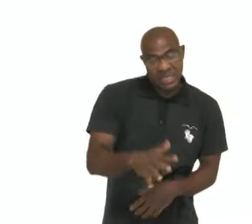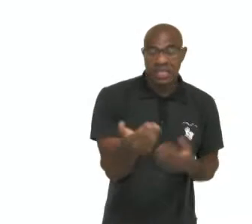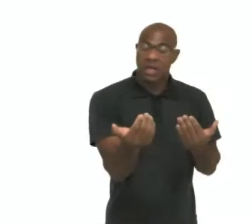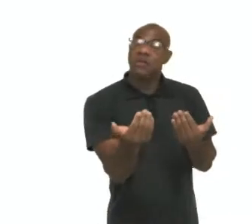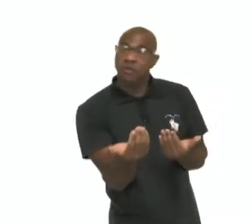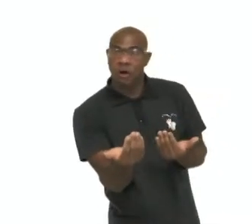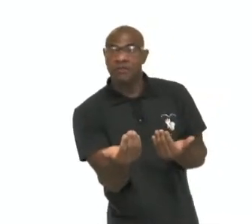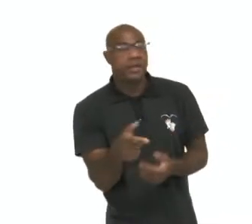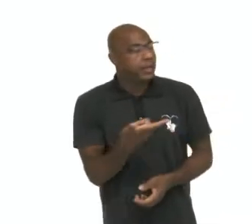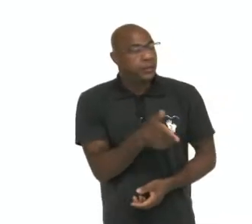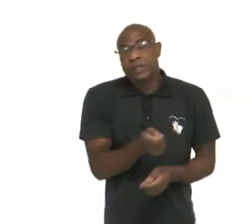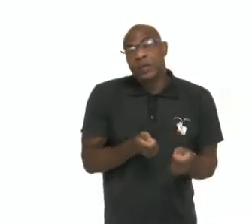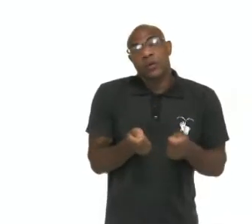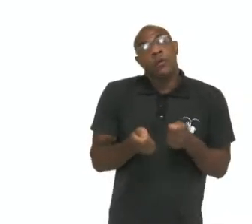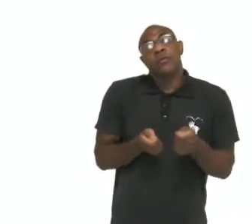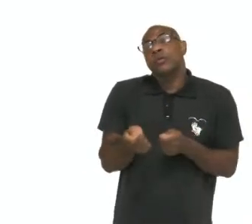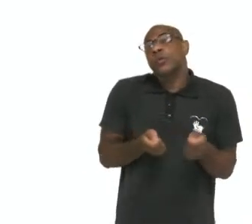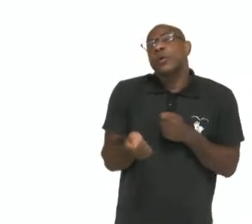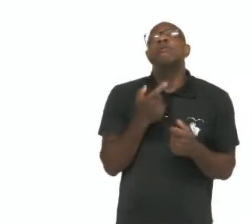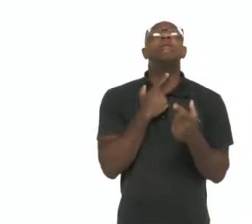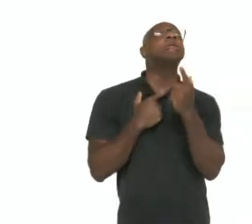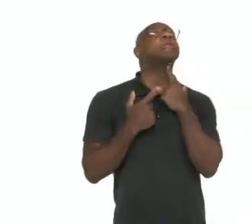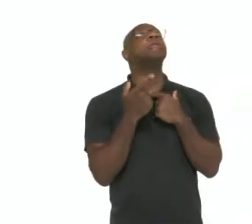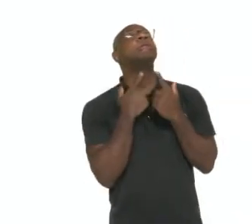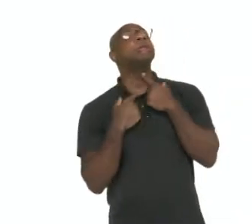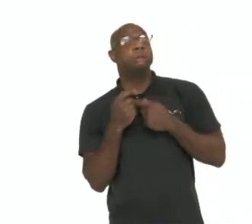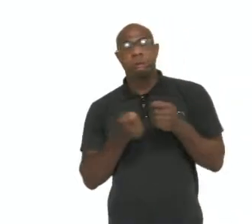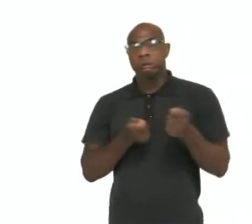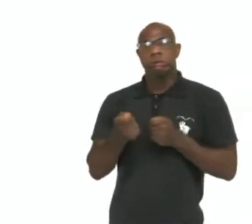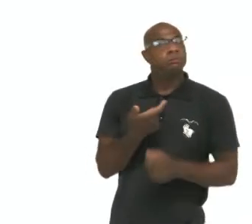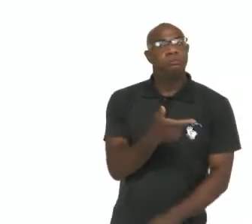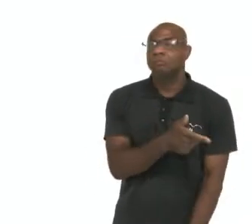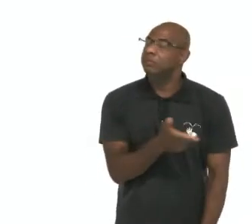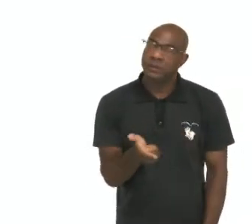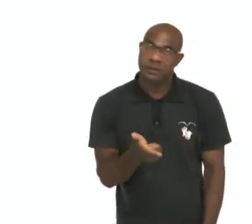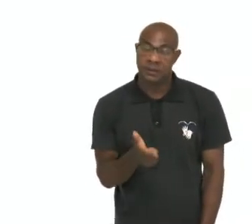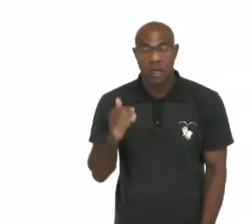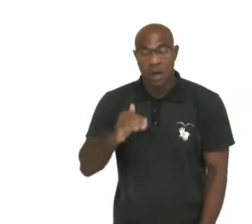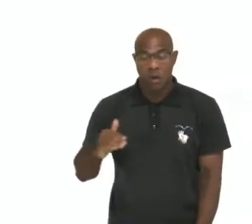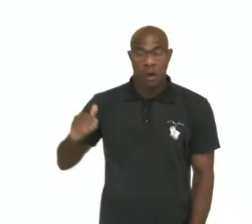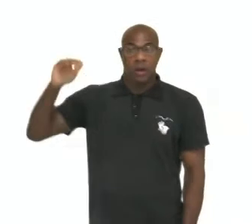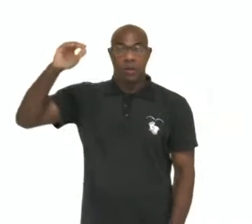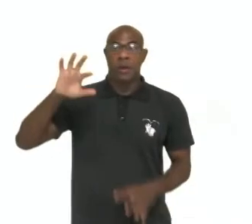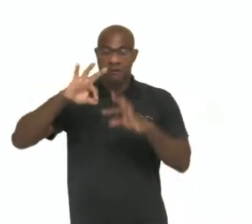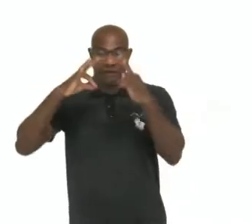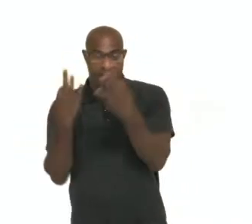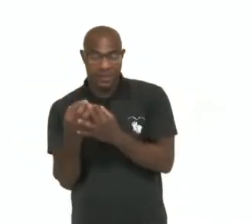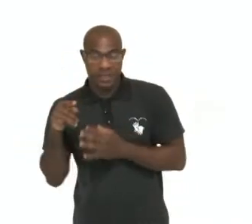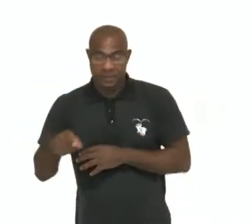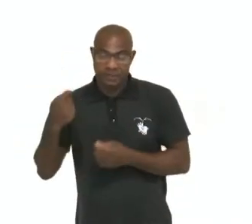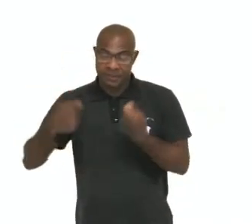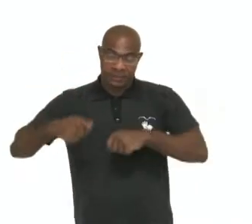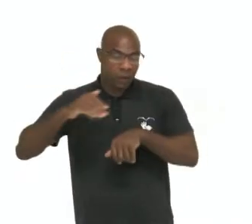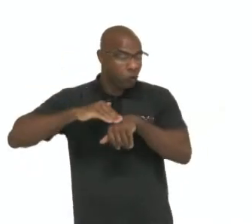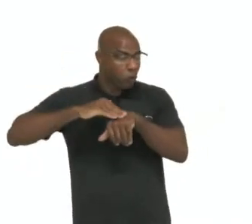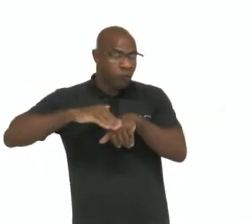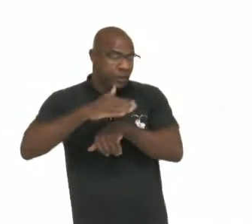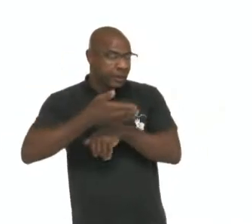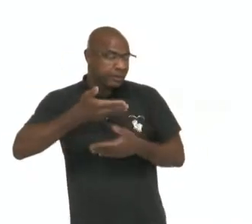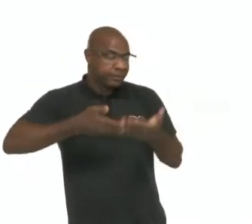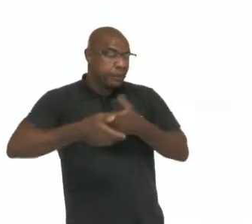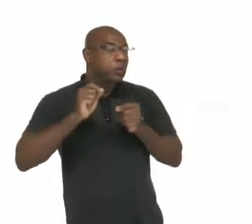suficiente para frustrar seus desejos de consumo. Caberia aos adultos responsáveis da família discutir o que são